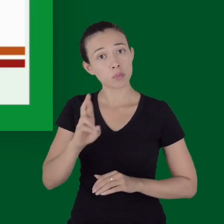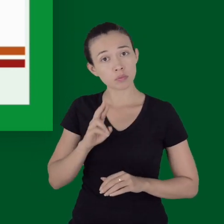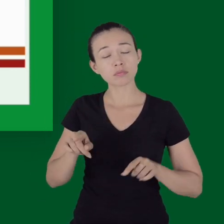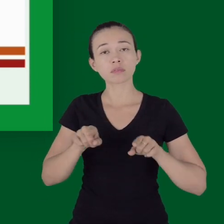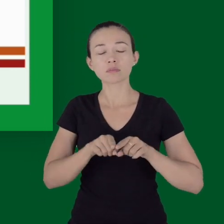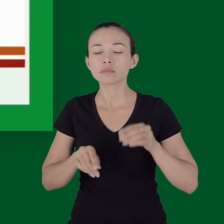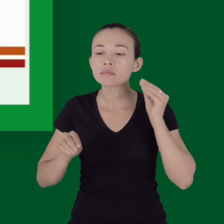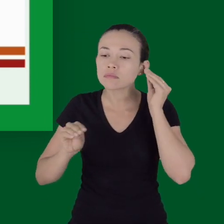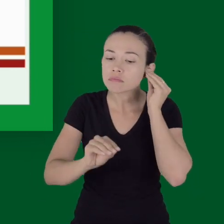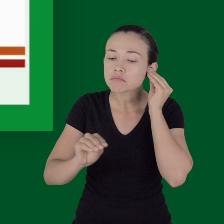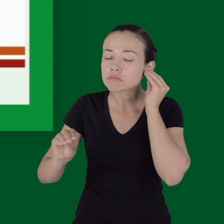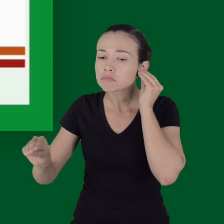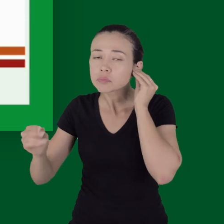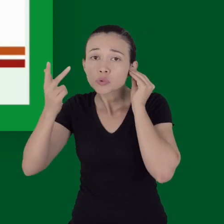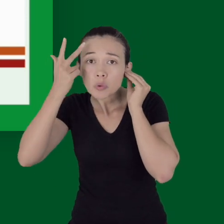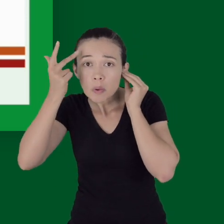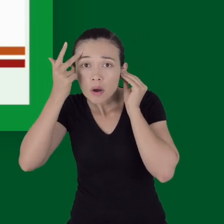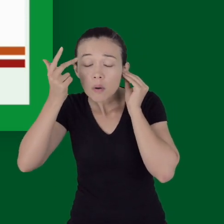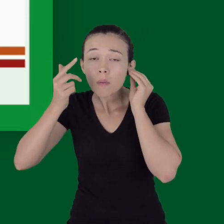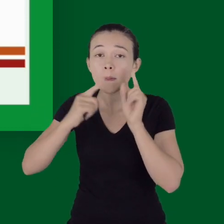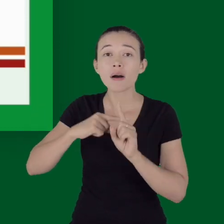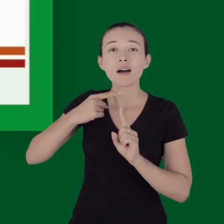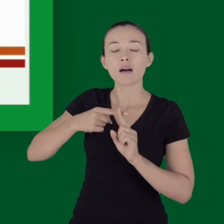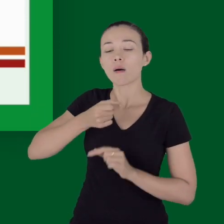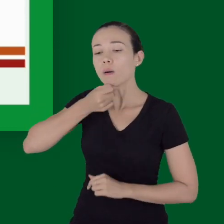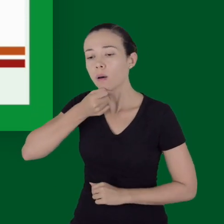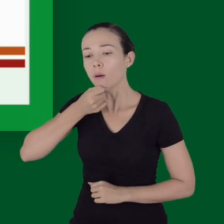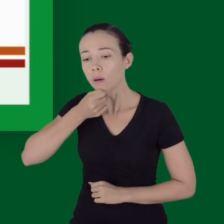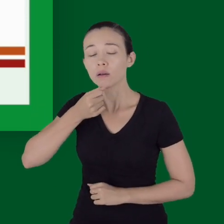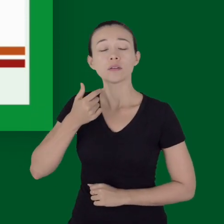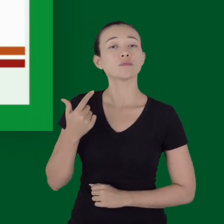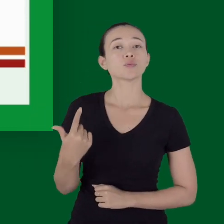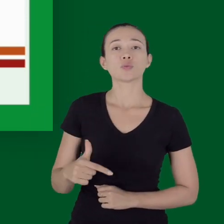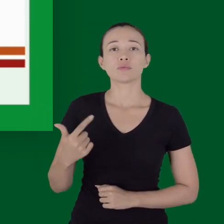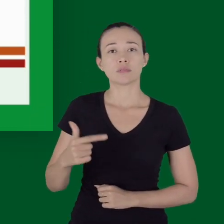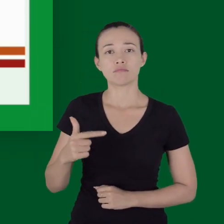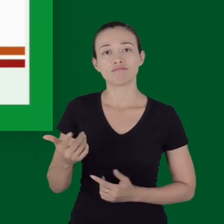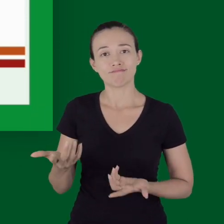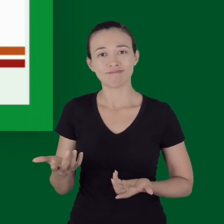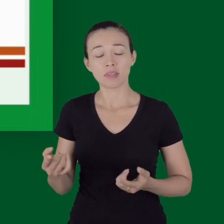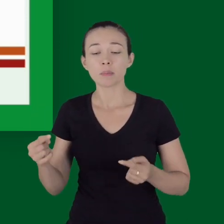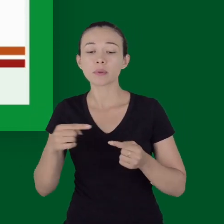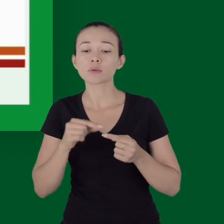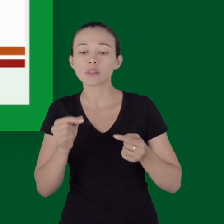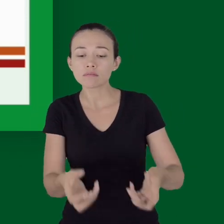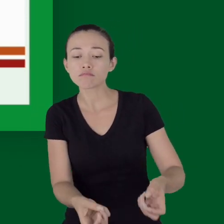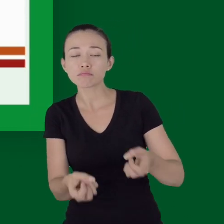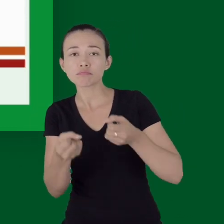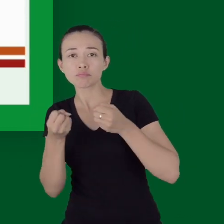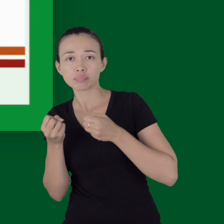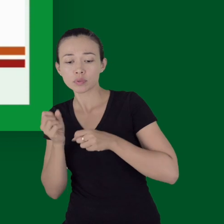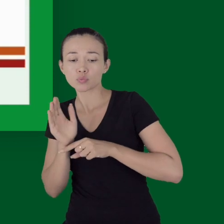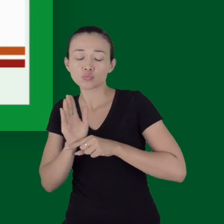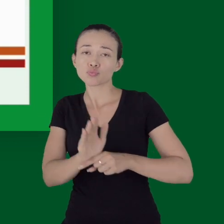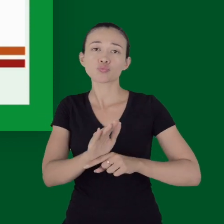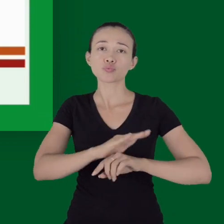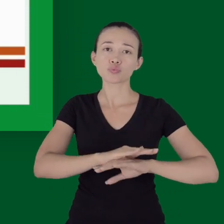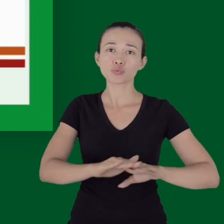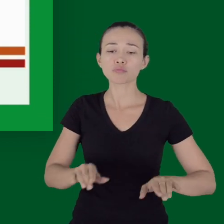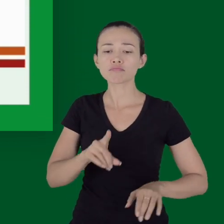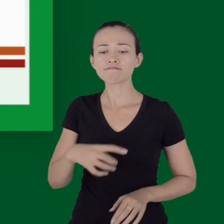ausculta pulmonar normal e sem tosse. Esse paciente é classificado apenas como resgate, não tem